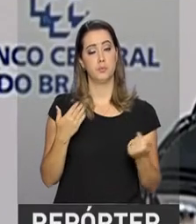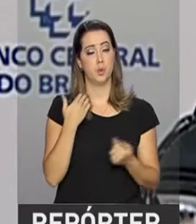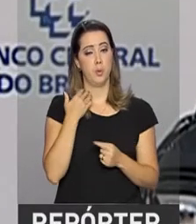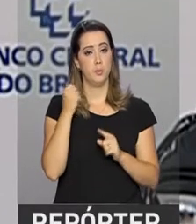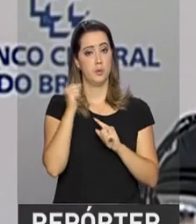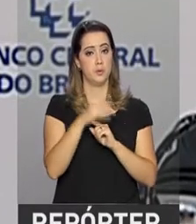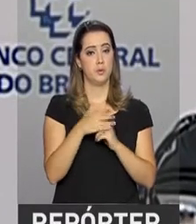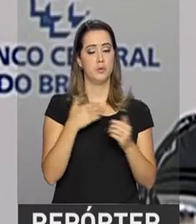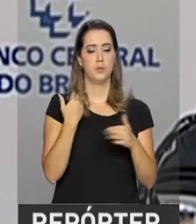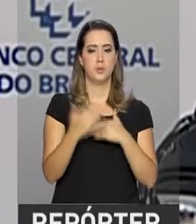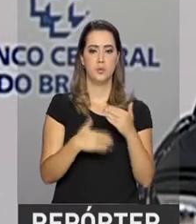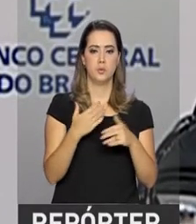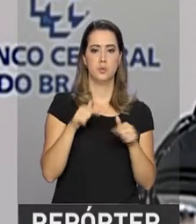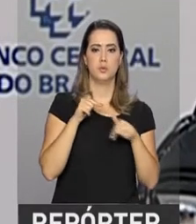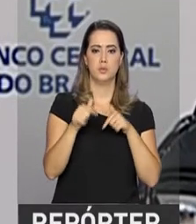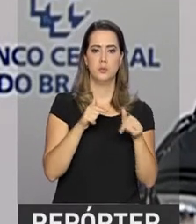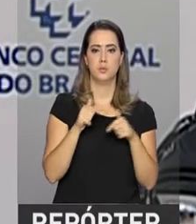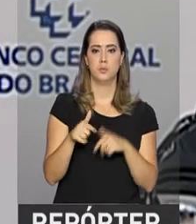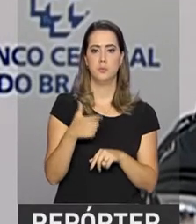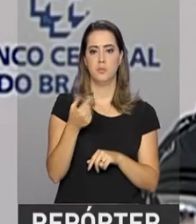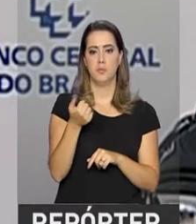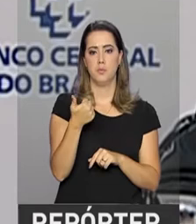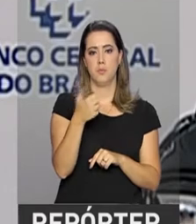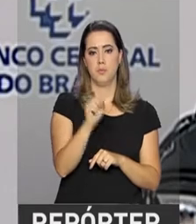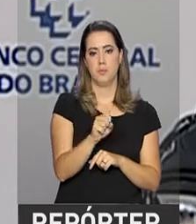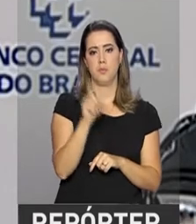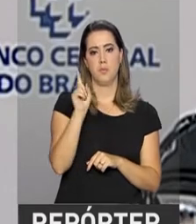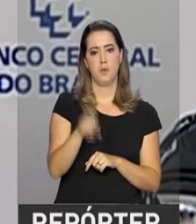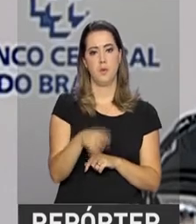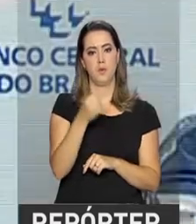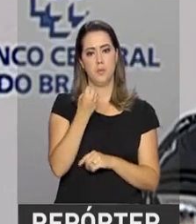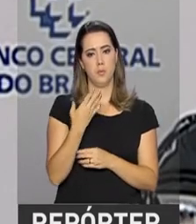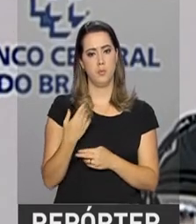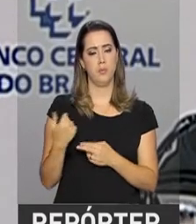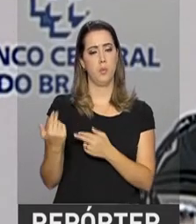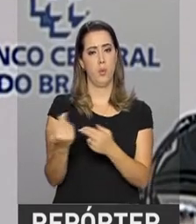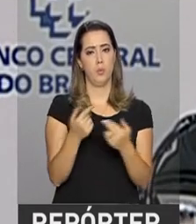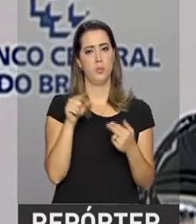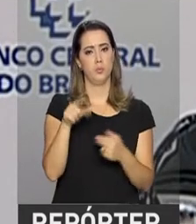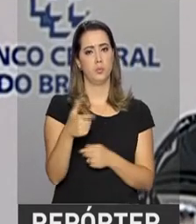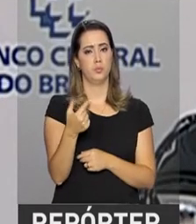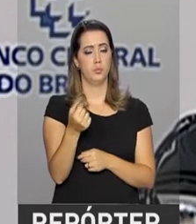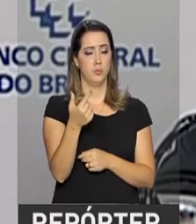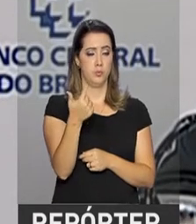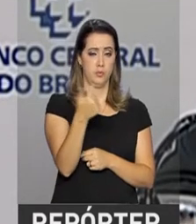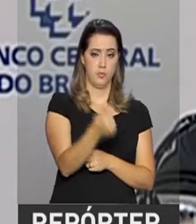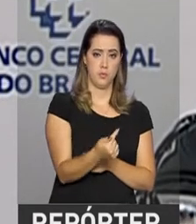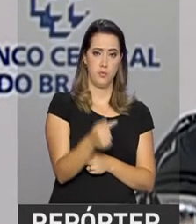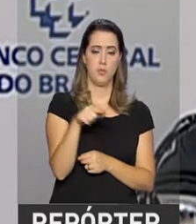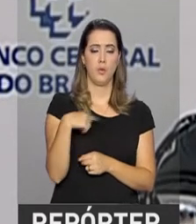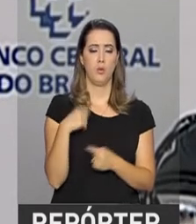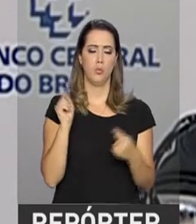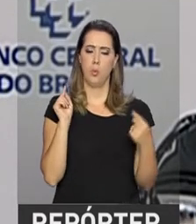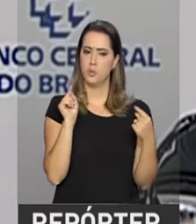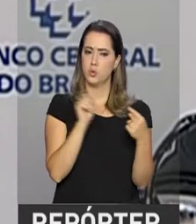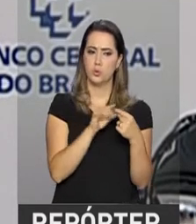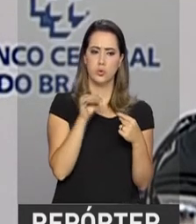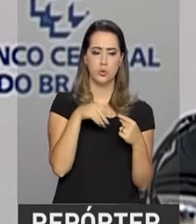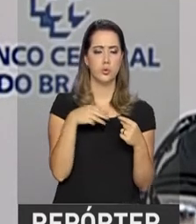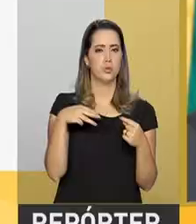para que o homem de 2018 seja tão bom quanto foi o ano de 2017 sob ponto de vista